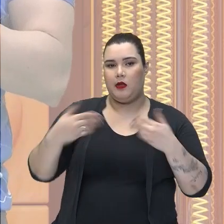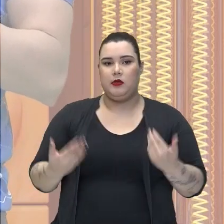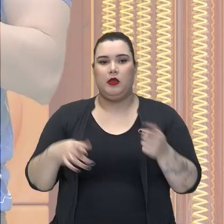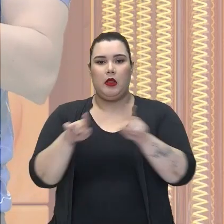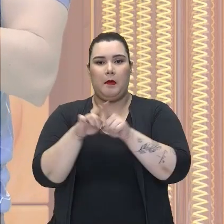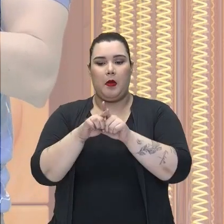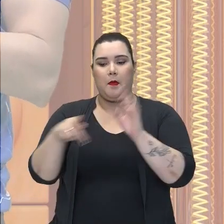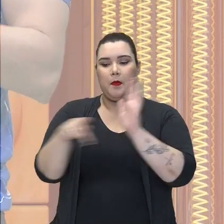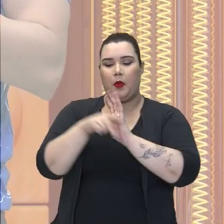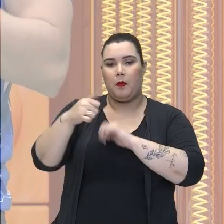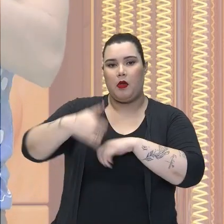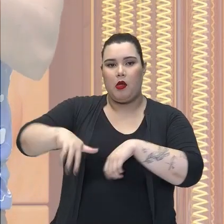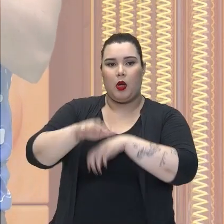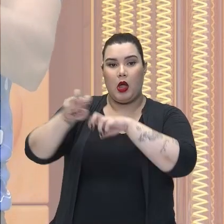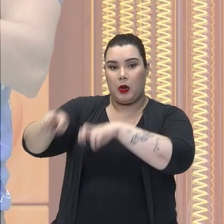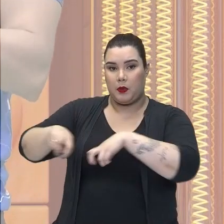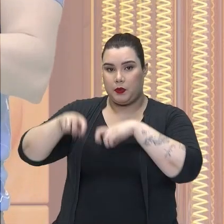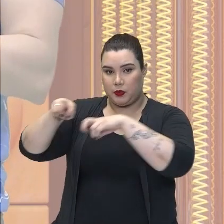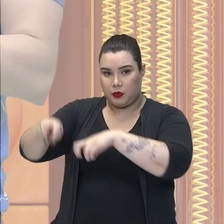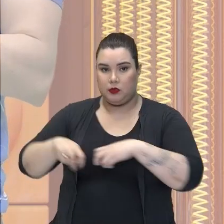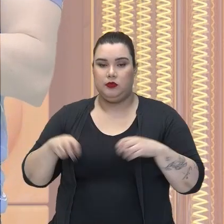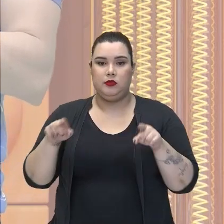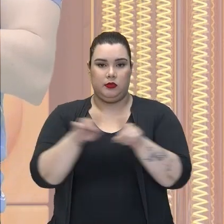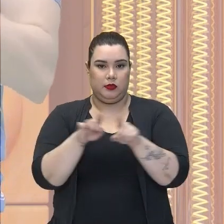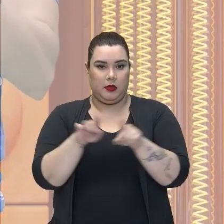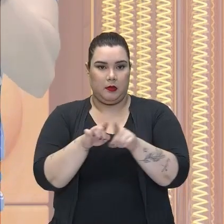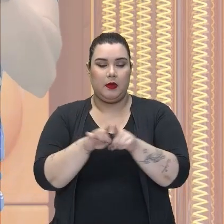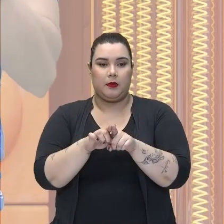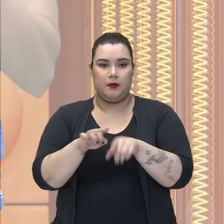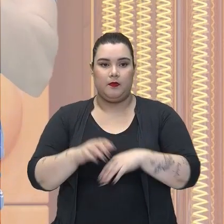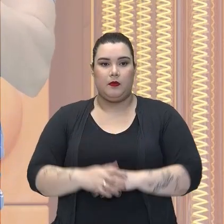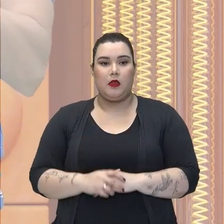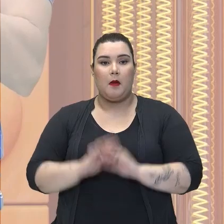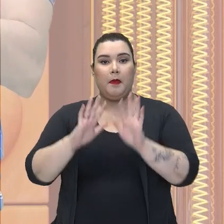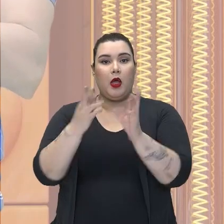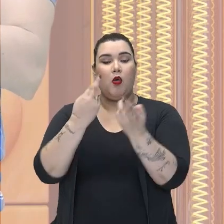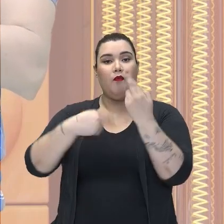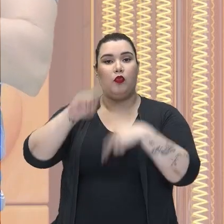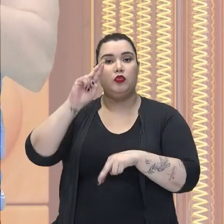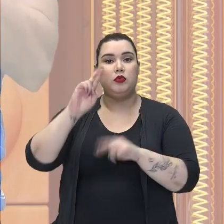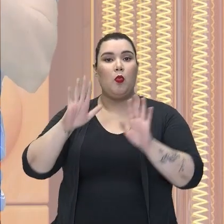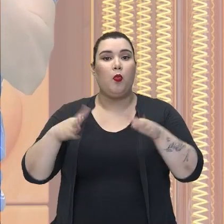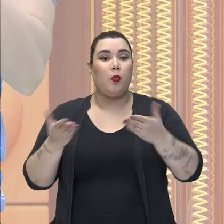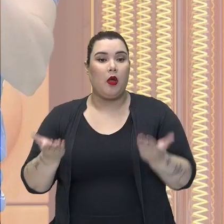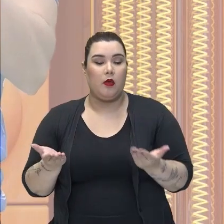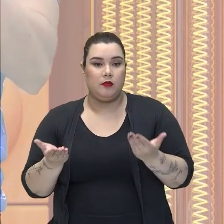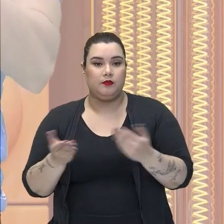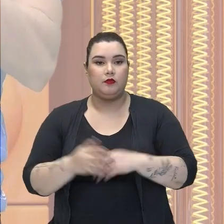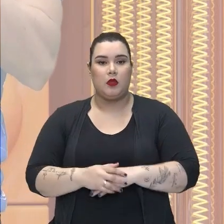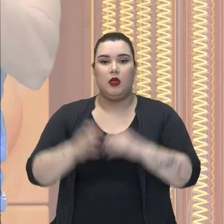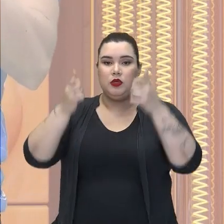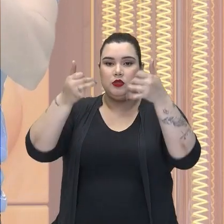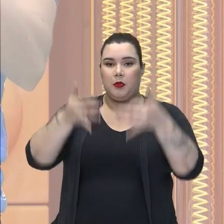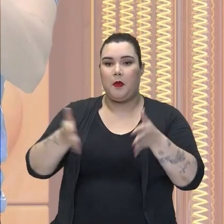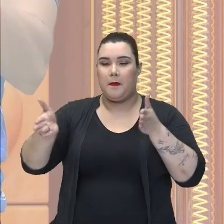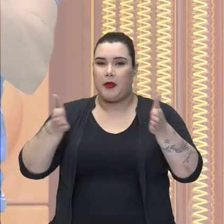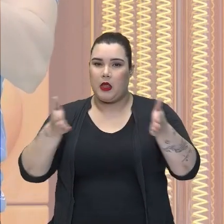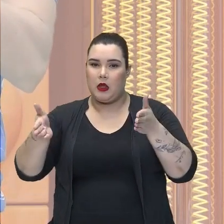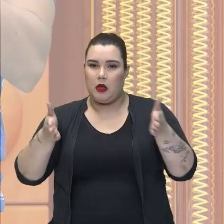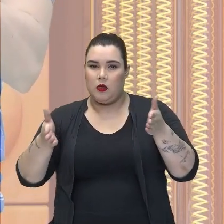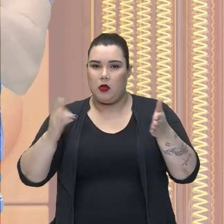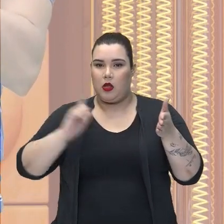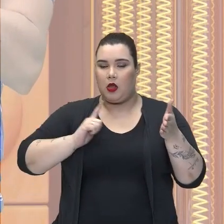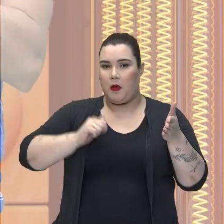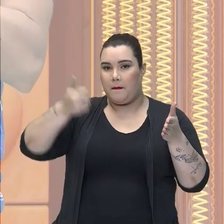da atividade de agricultura e atividade de pecuária também. Qual foi a revolução tecnológica? Nós estamos falando ali de um período que envolve ali a